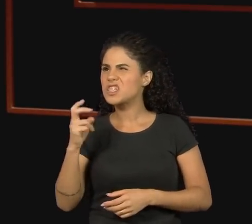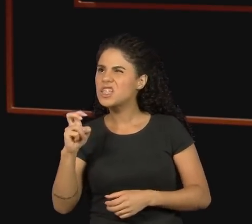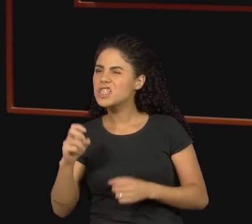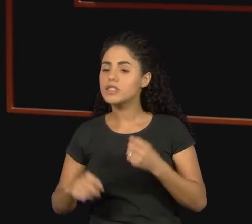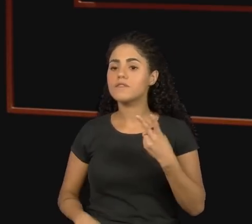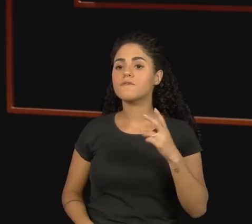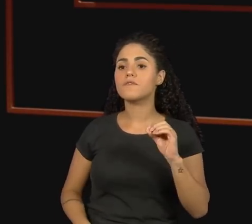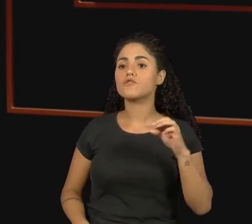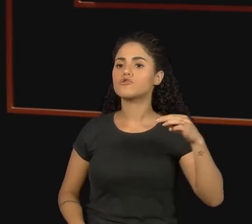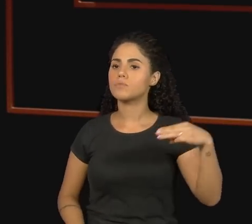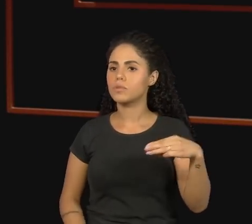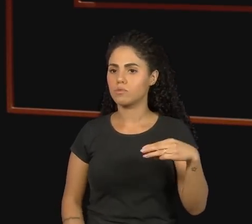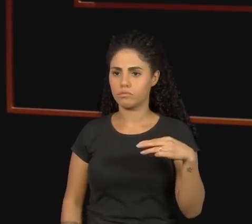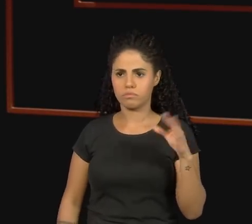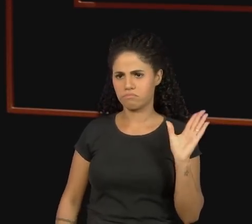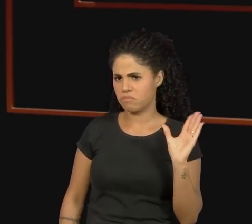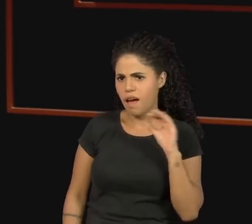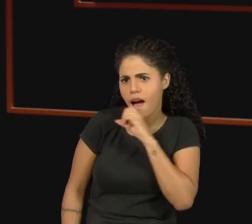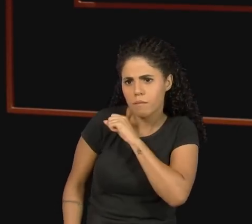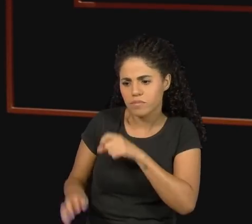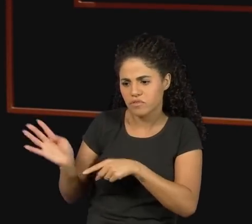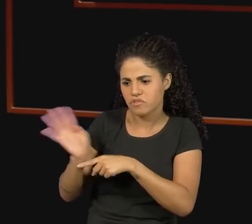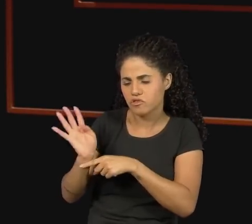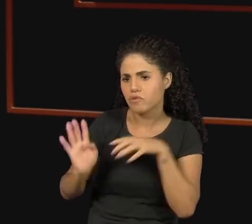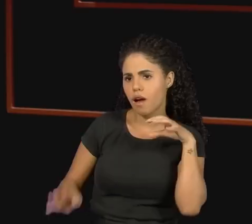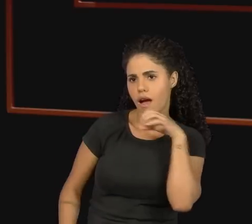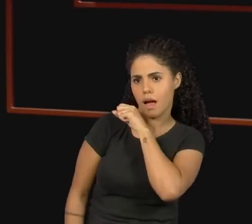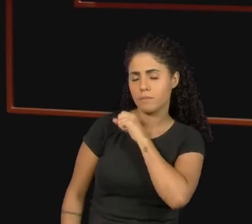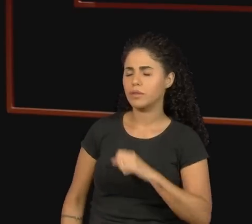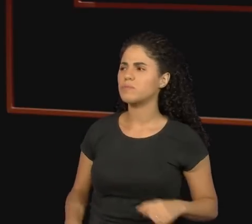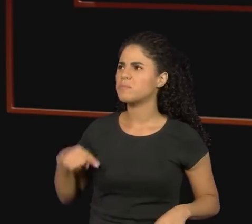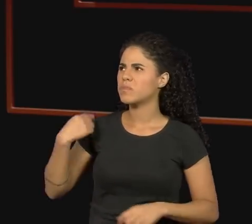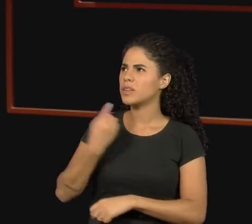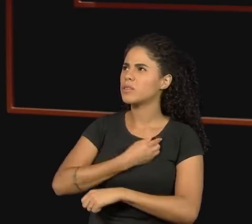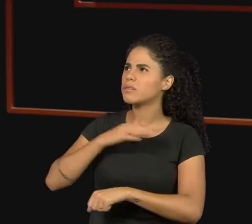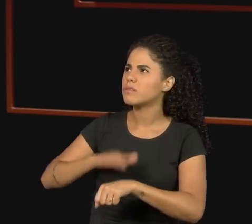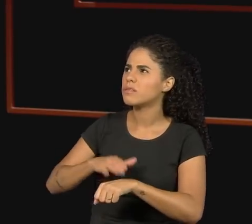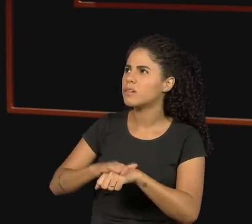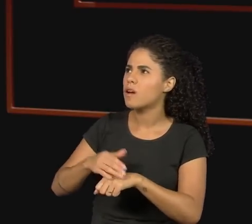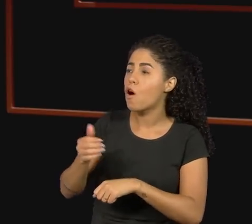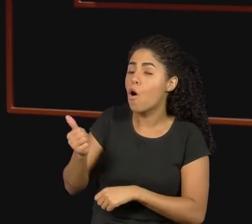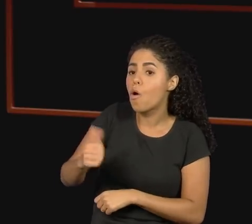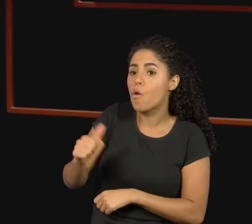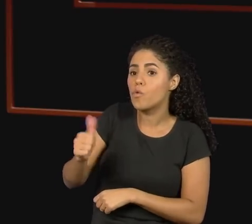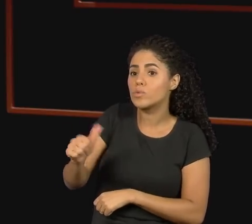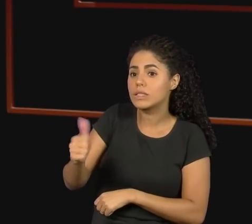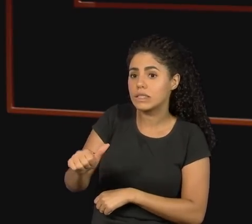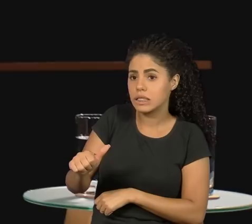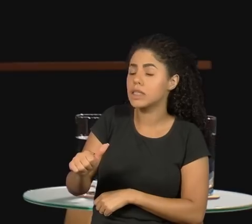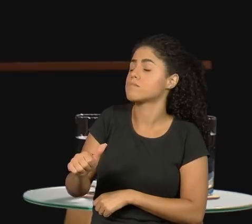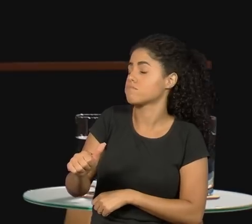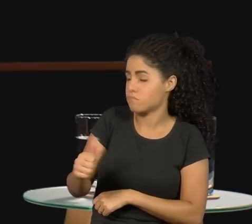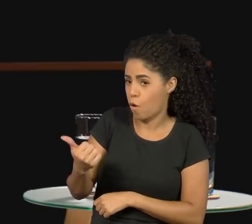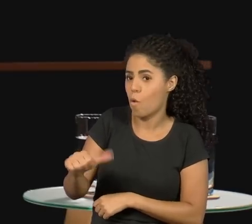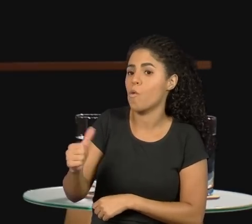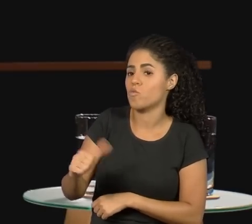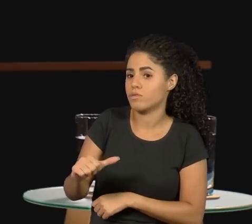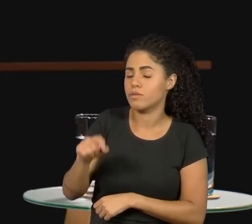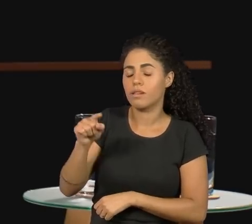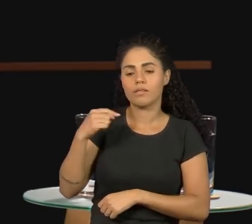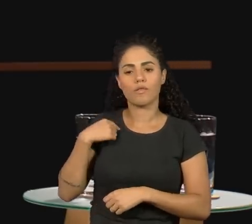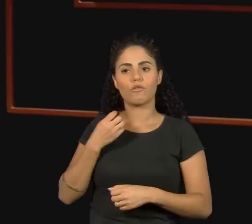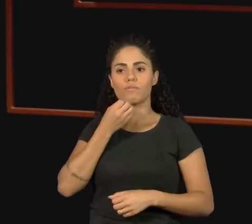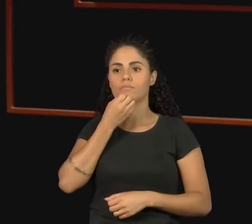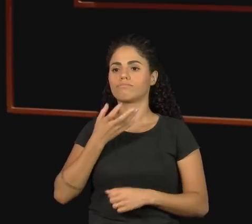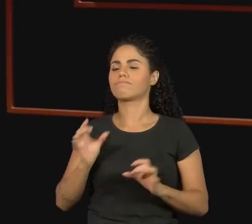minutos. Fizemos, acho que 11 obras. Foi